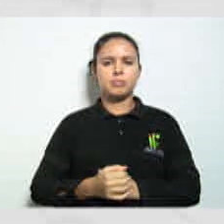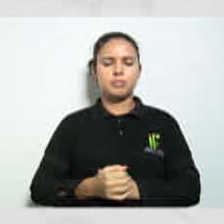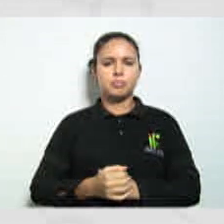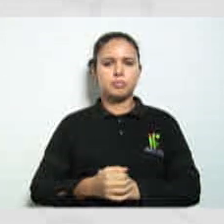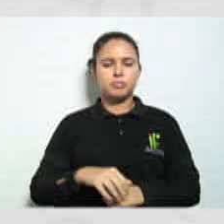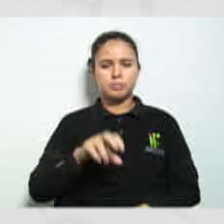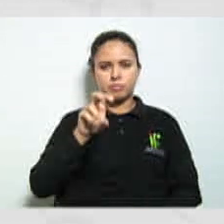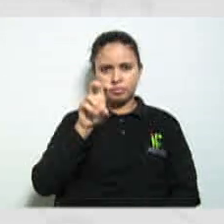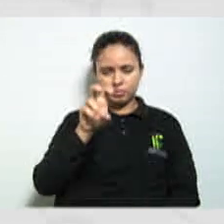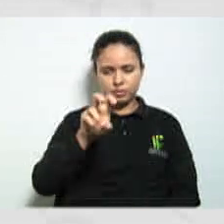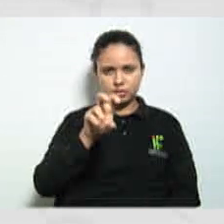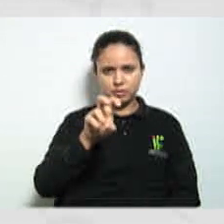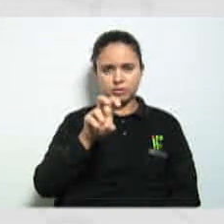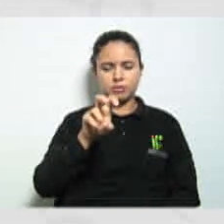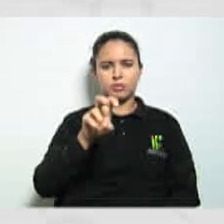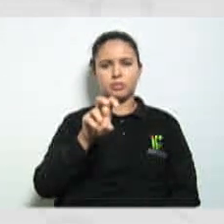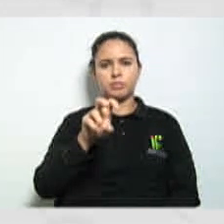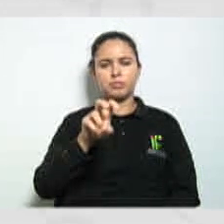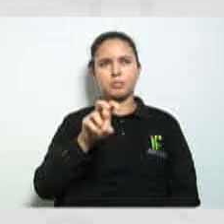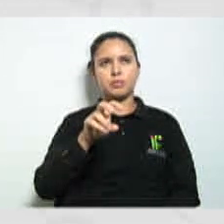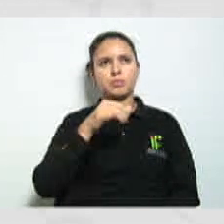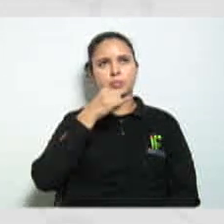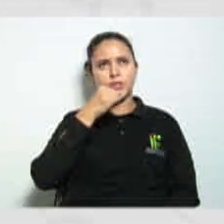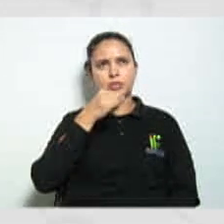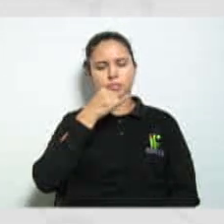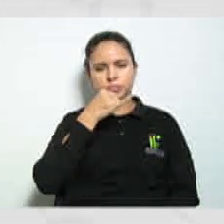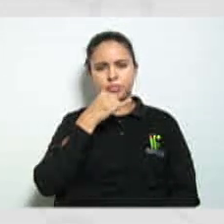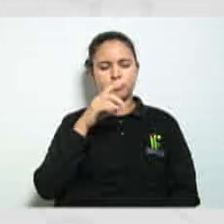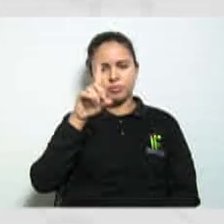5. Então, os fatos que aconteceram no dia